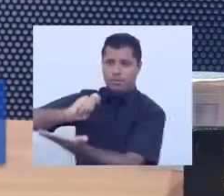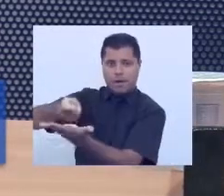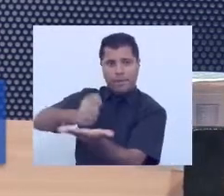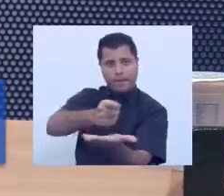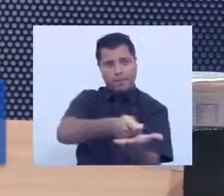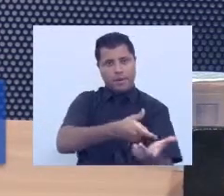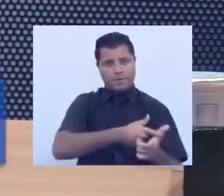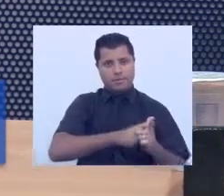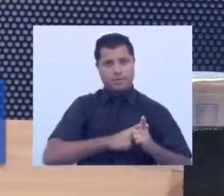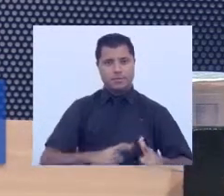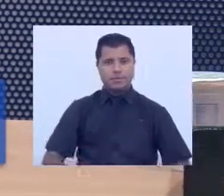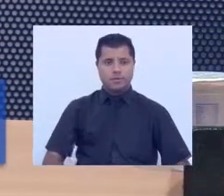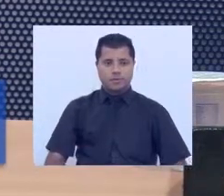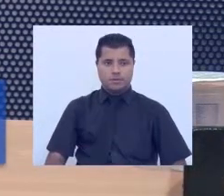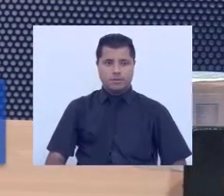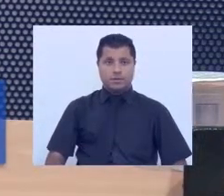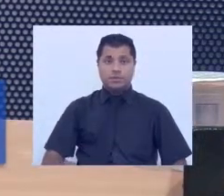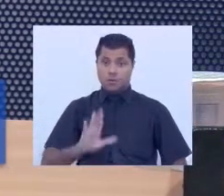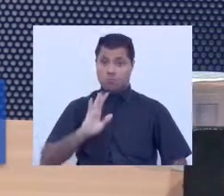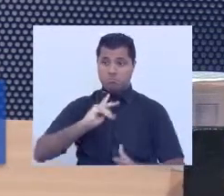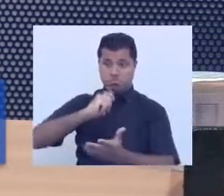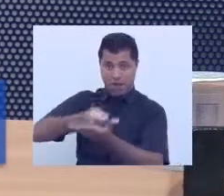a coordenadoria vai dispor de